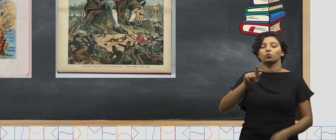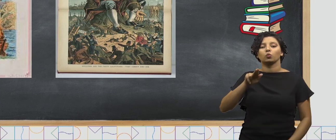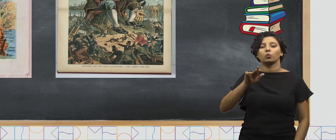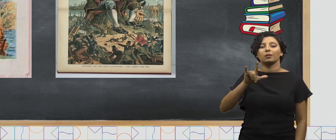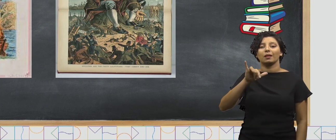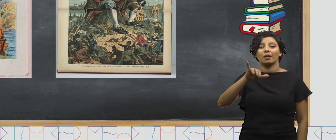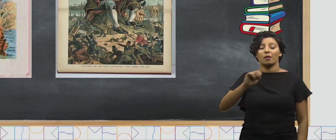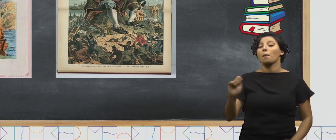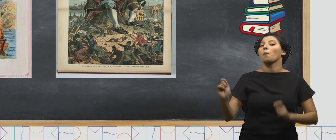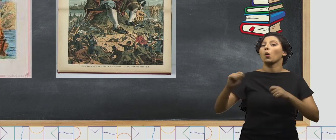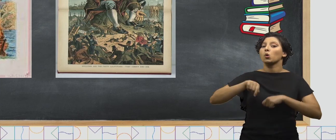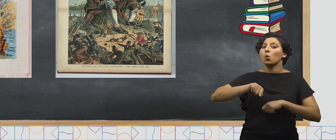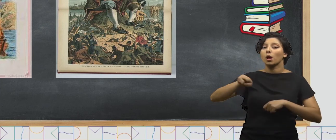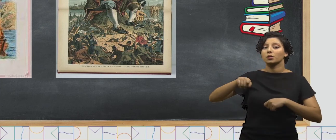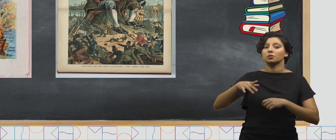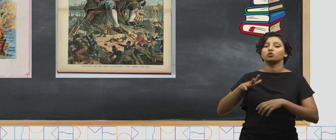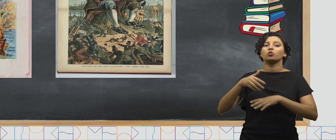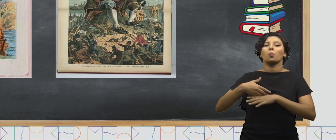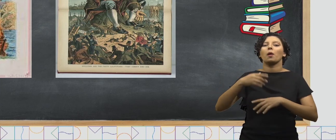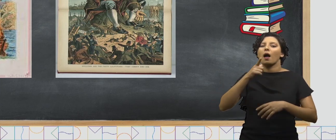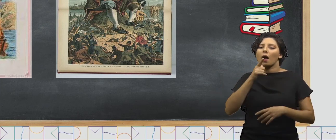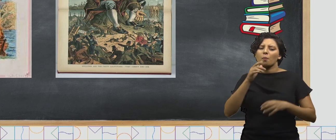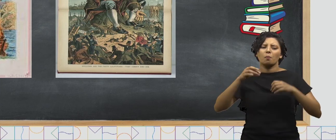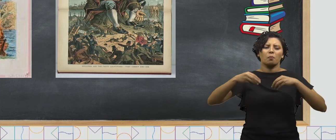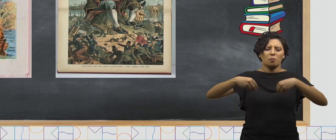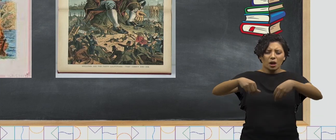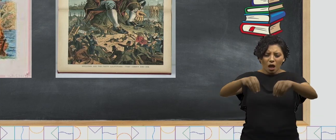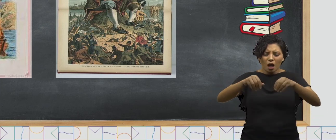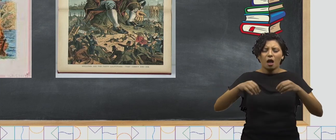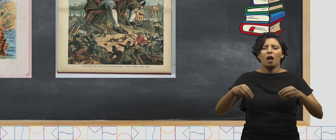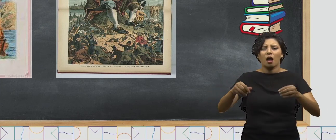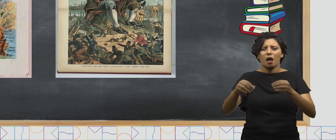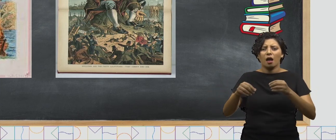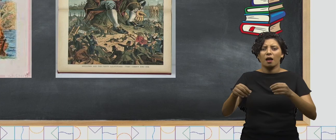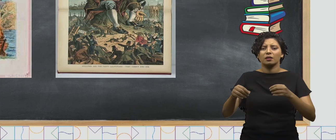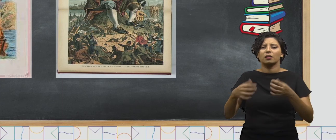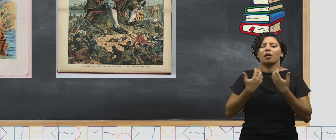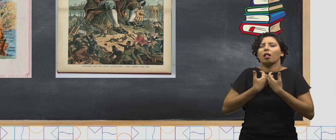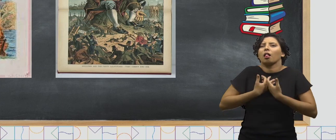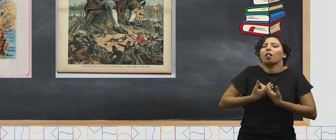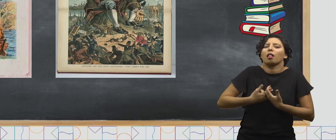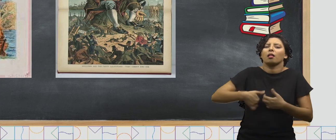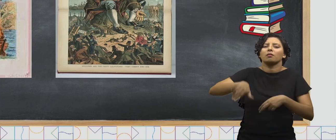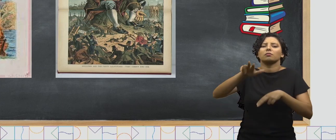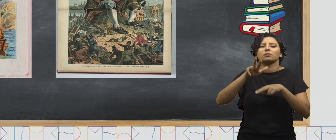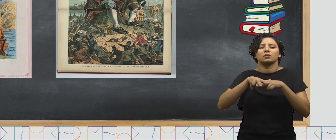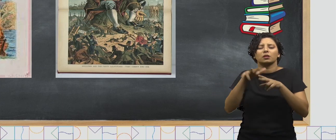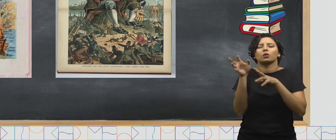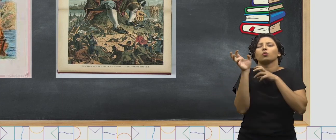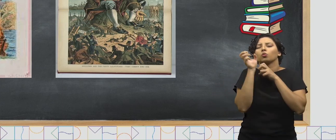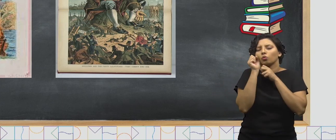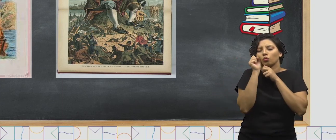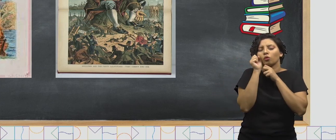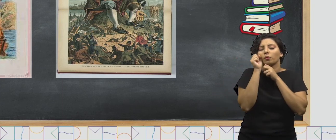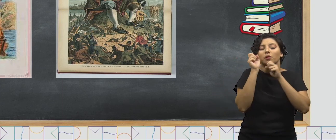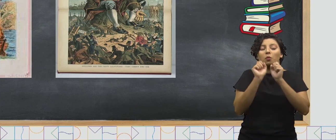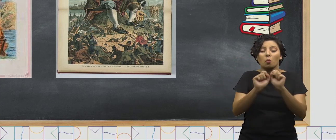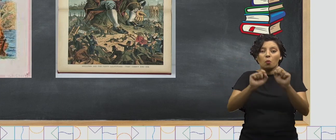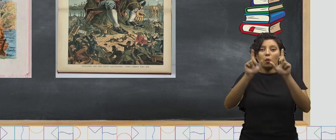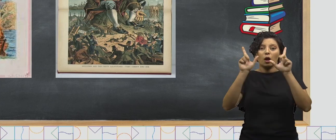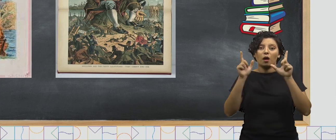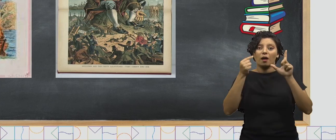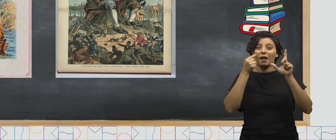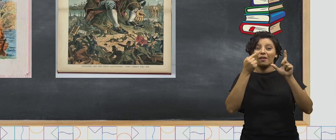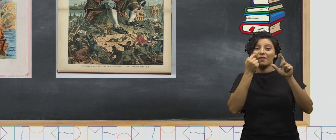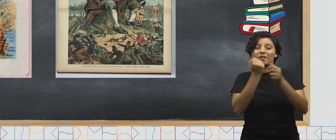consegue alcançar uma praia desconhecida. Exausto, desaba e adormece. Ao acordar, se vê